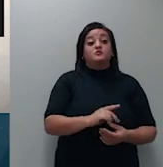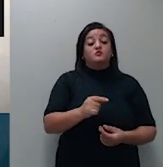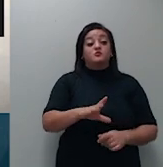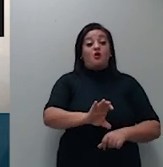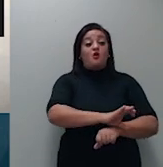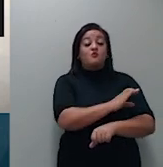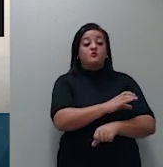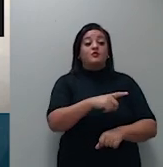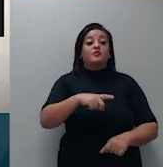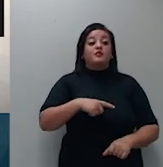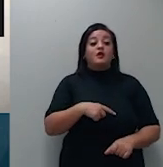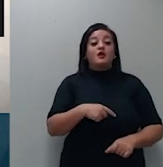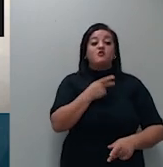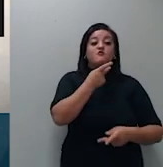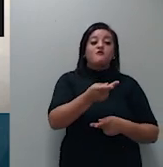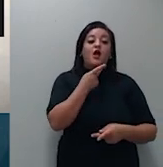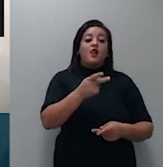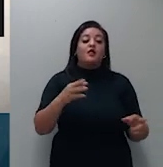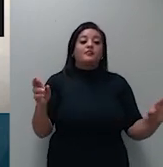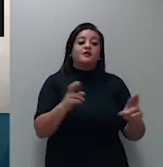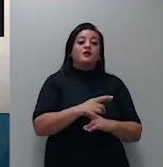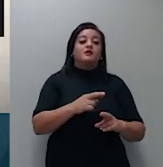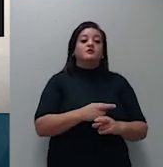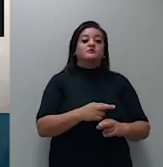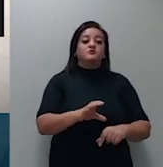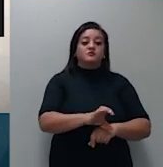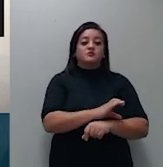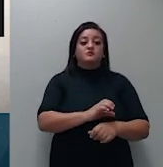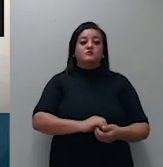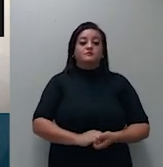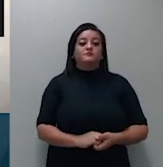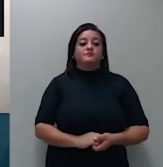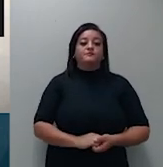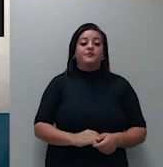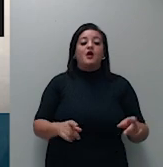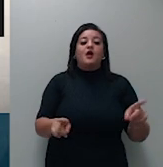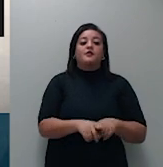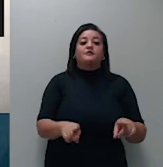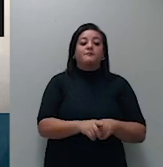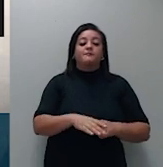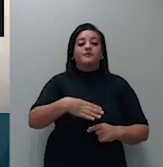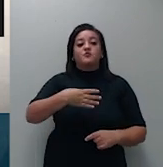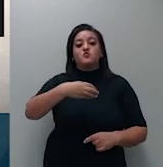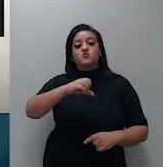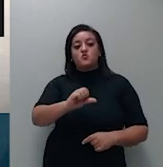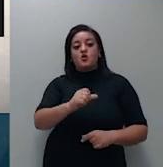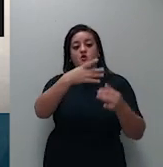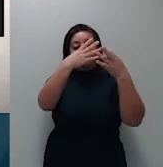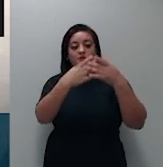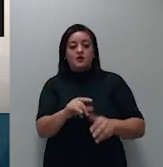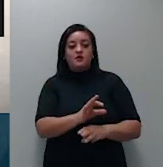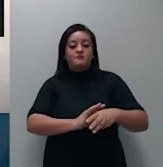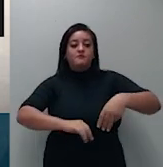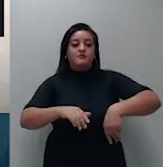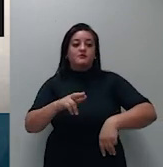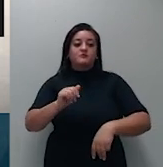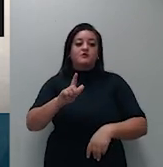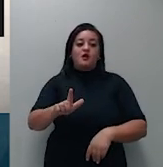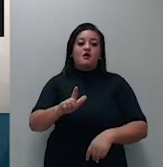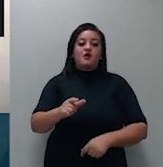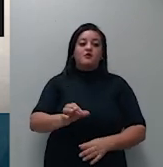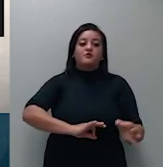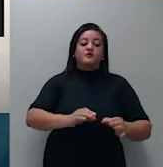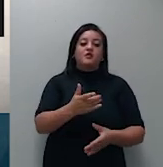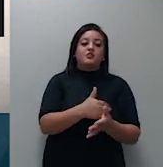cujos créditos estão mencionados na relação de credores também o 49 disse o ministro ao